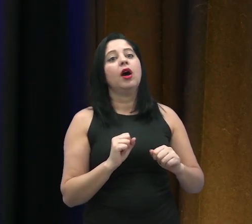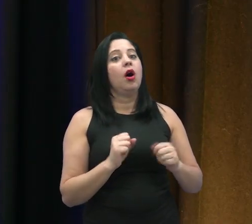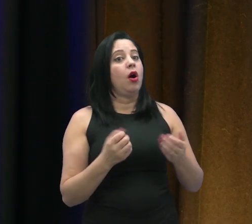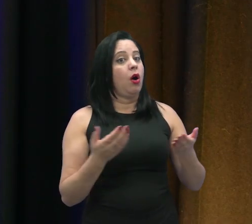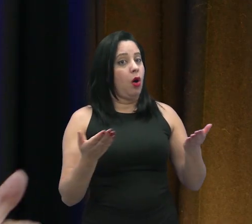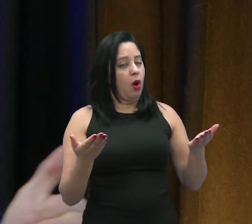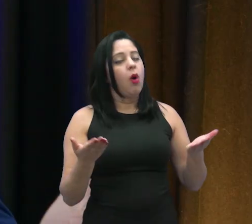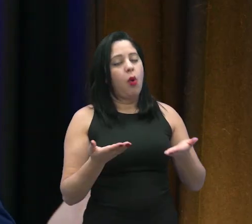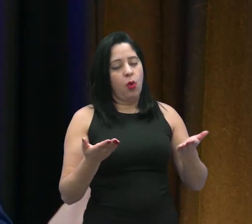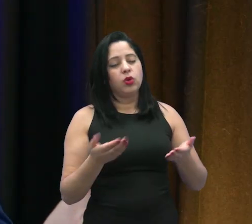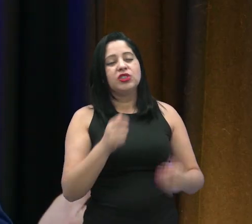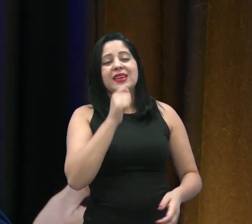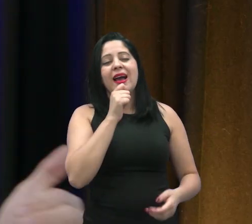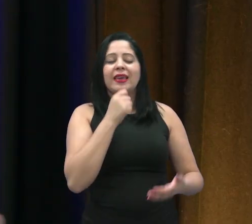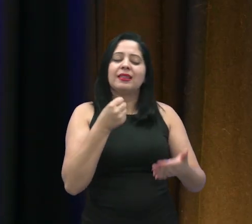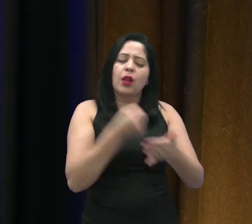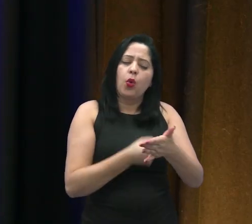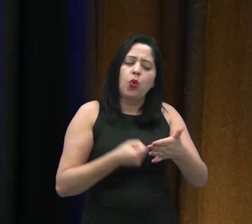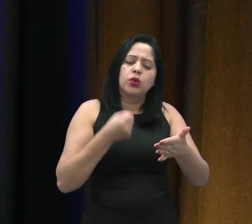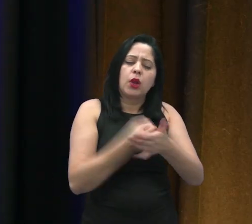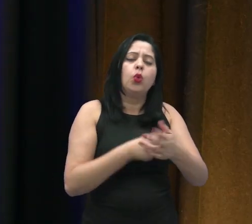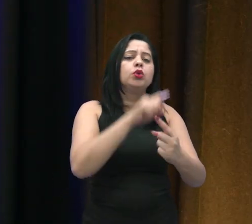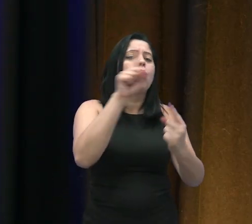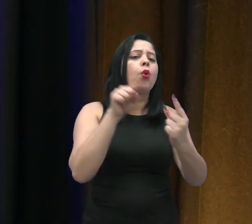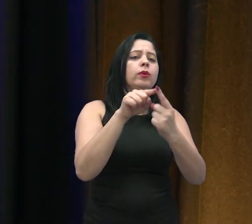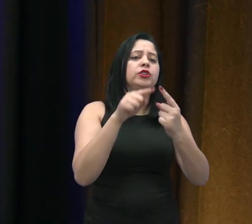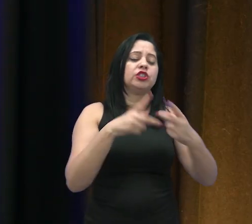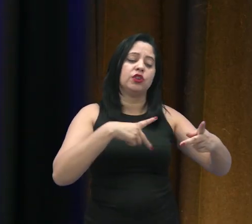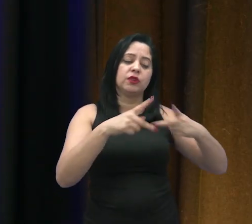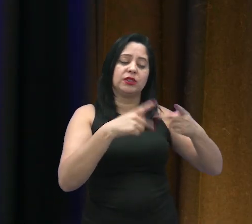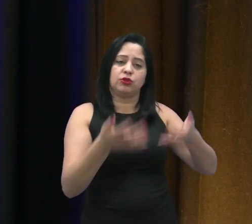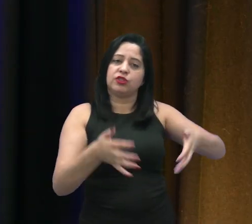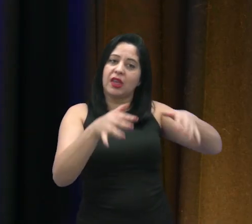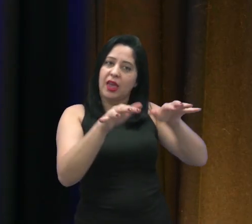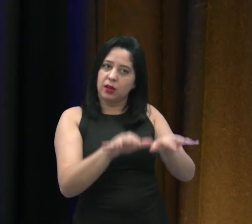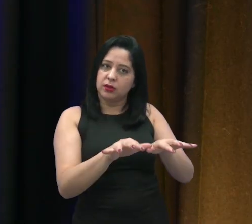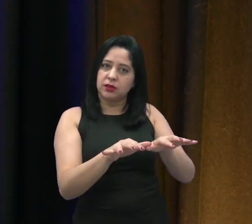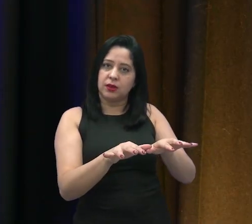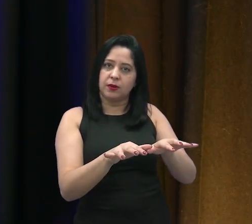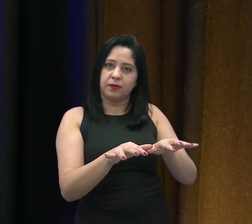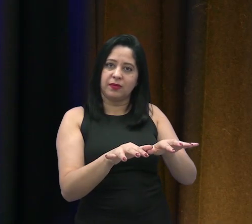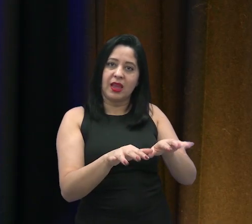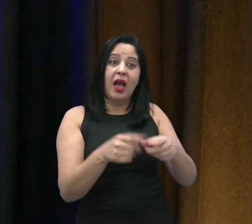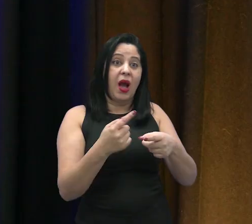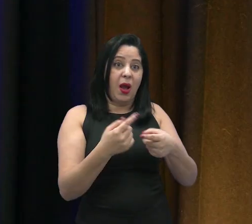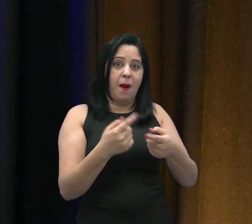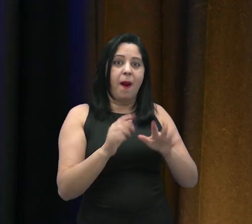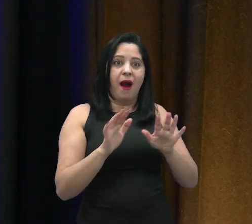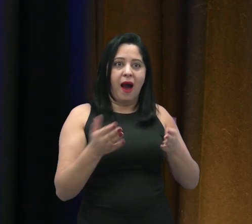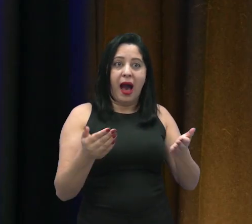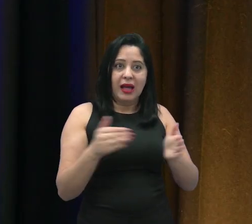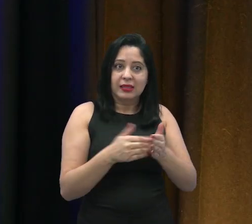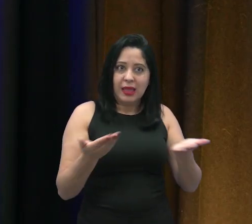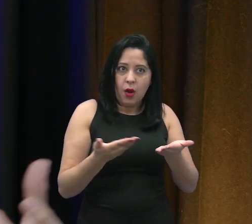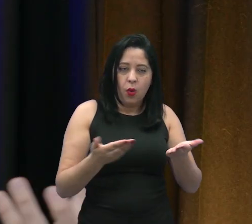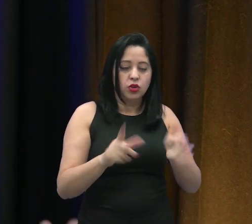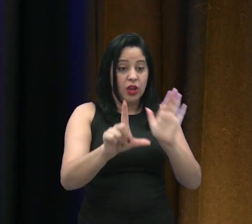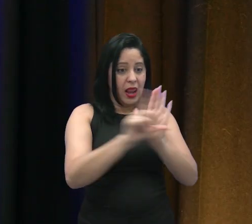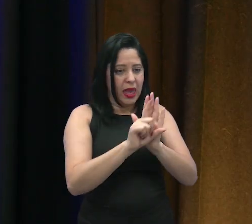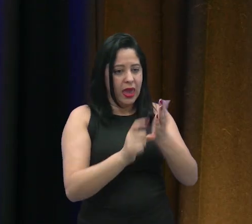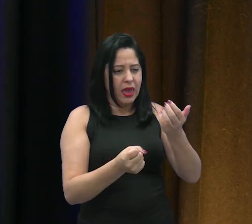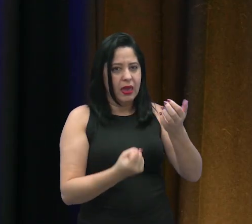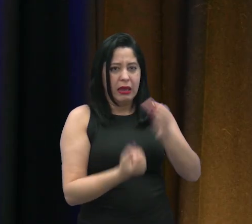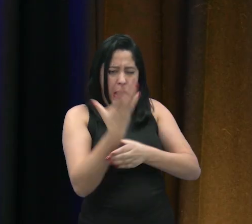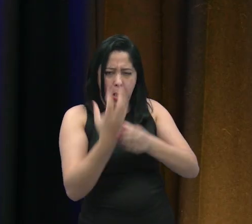Campos, ainda lutando para a cidade ser realmente uma cidade inclusiva, mas já com muitas conquistas, por ter ouvido os pais, os